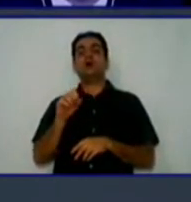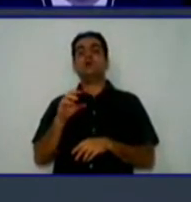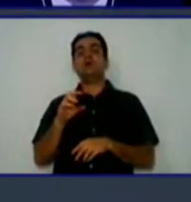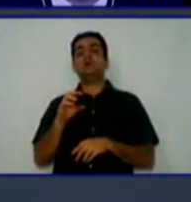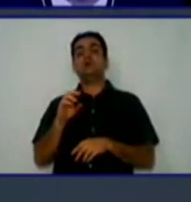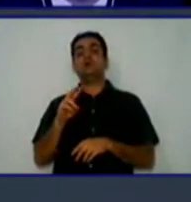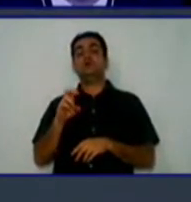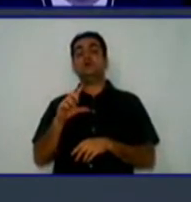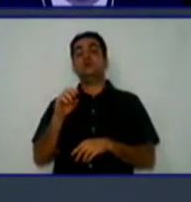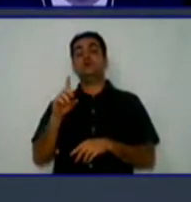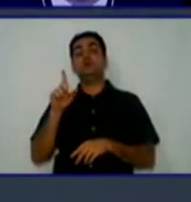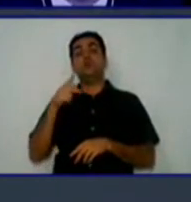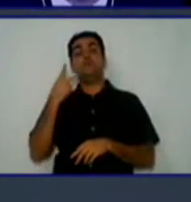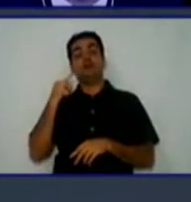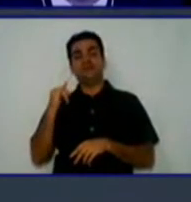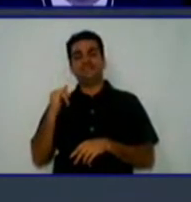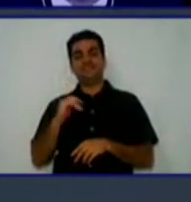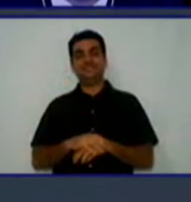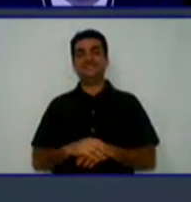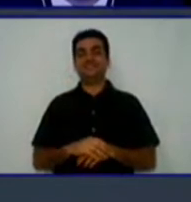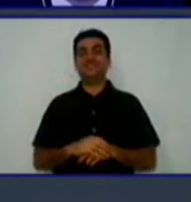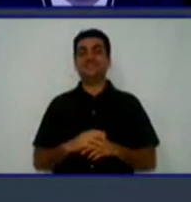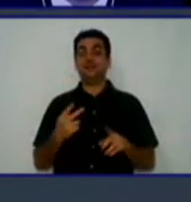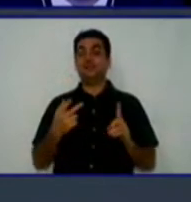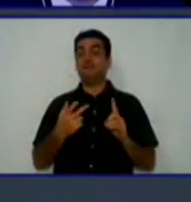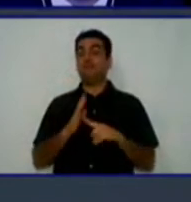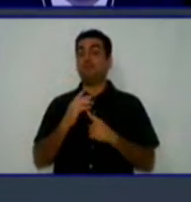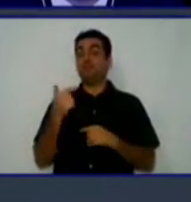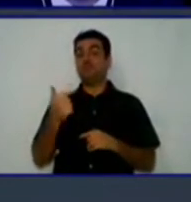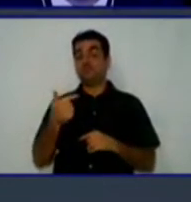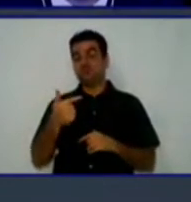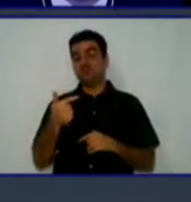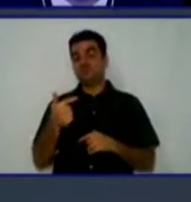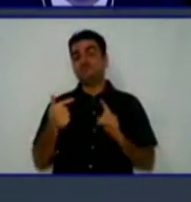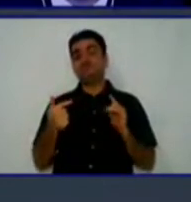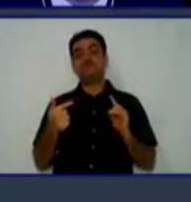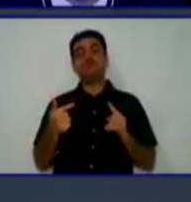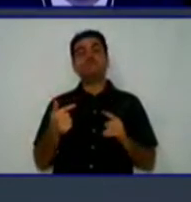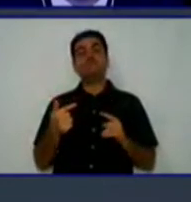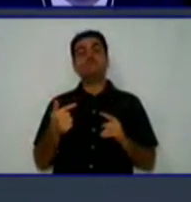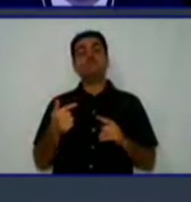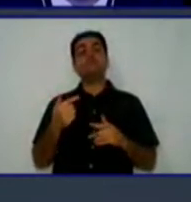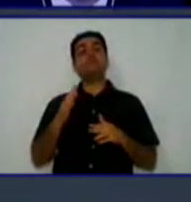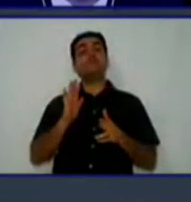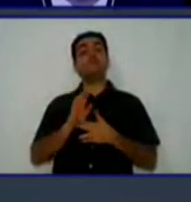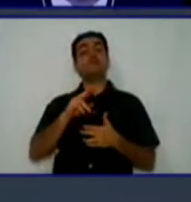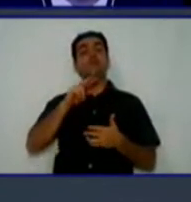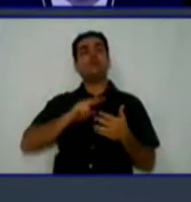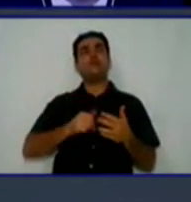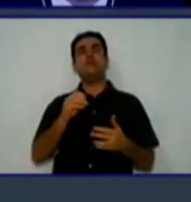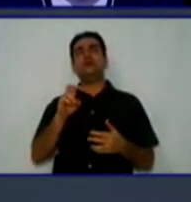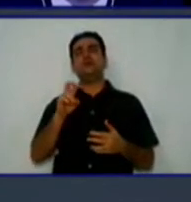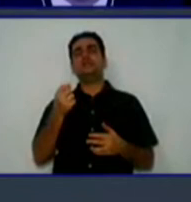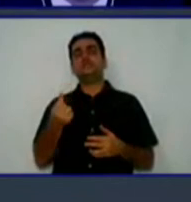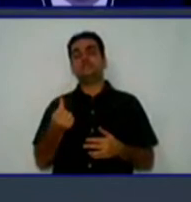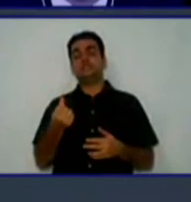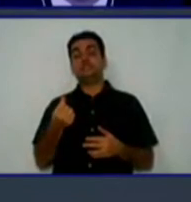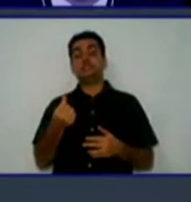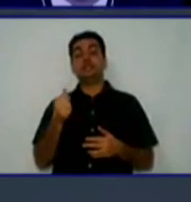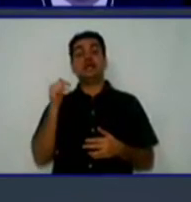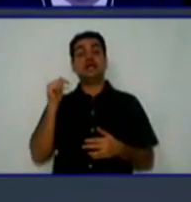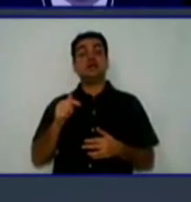pai. Item 22. A autorização concebida na consulta 1056